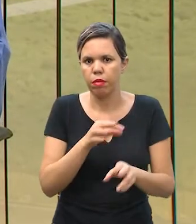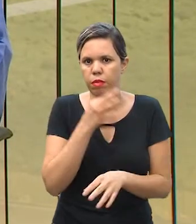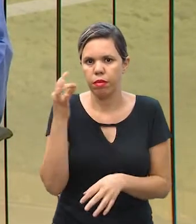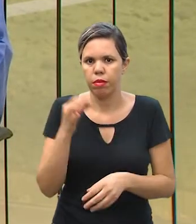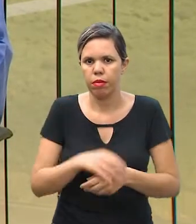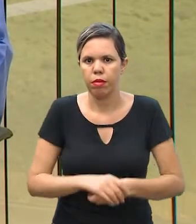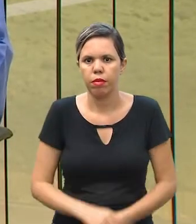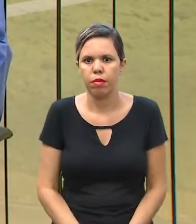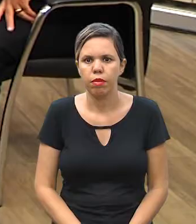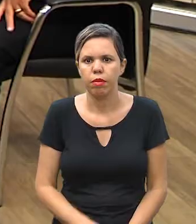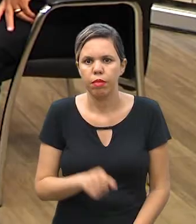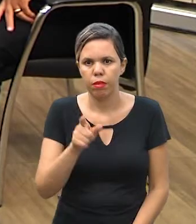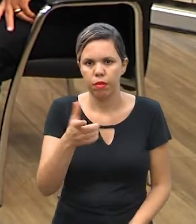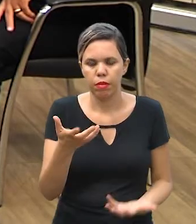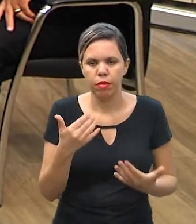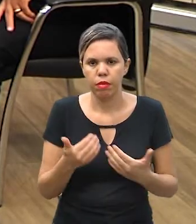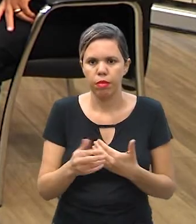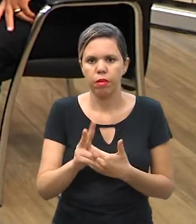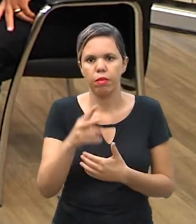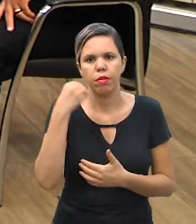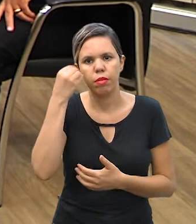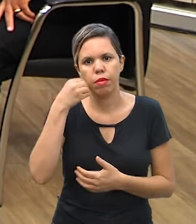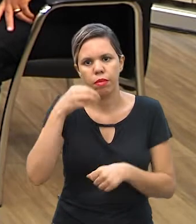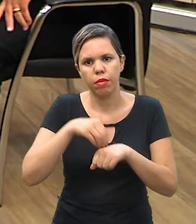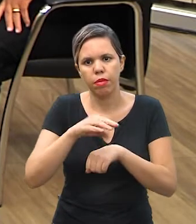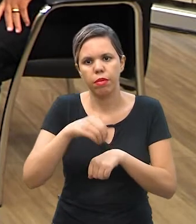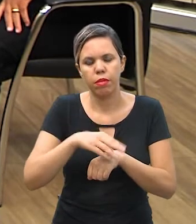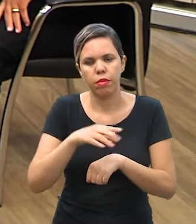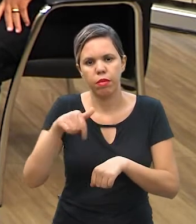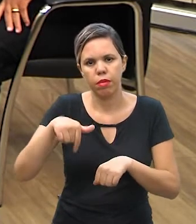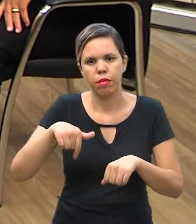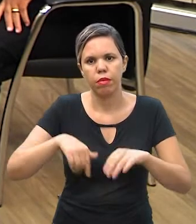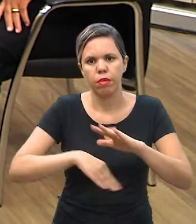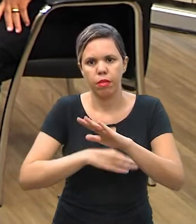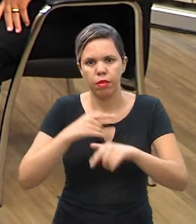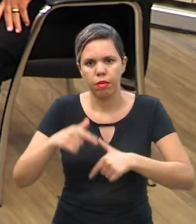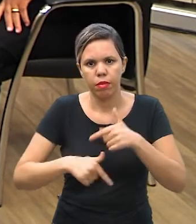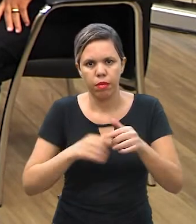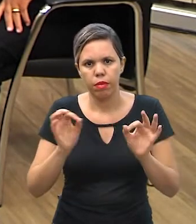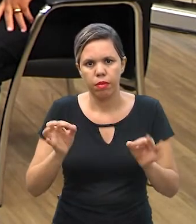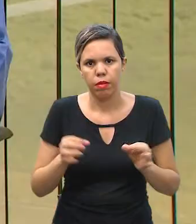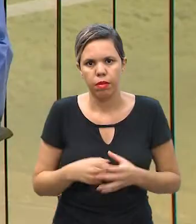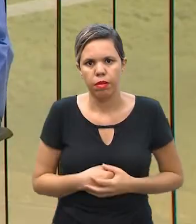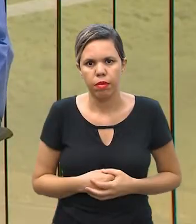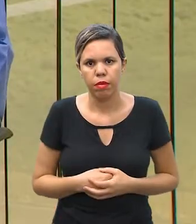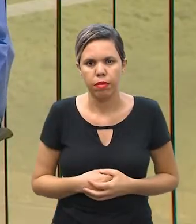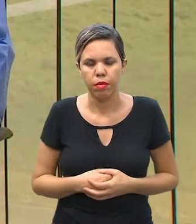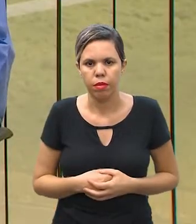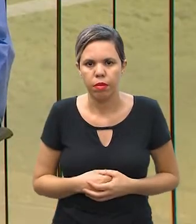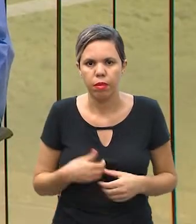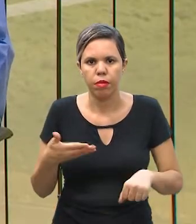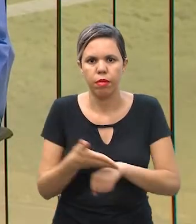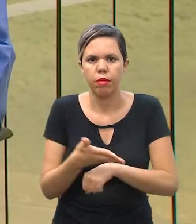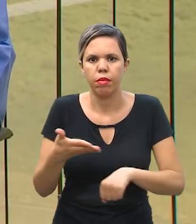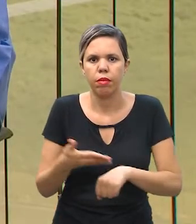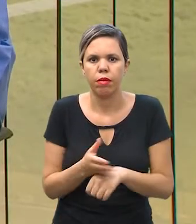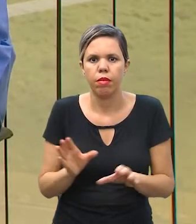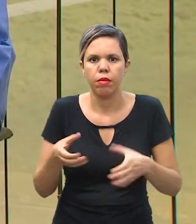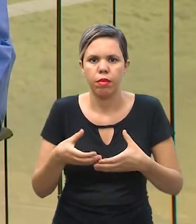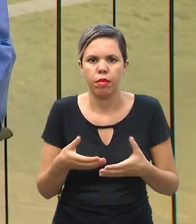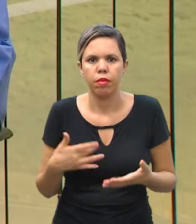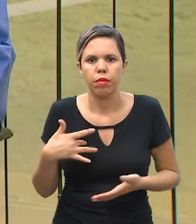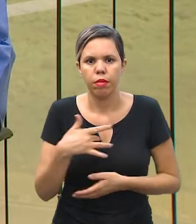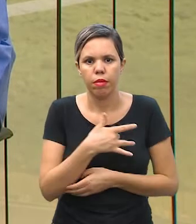é muito bom. E você pretende levar essa experiência aqui para a sua legislatura? Com certeza, com certeza. Eu estou participando